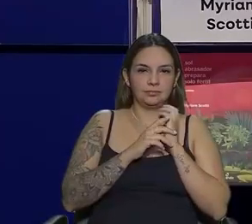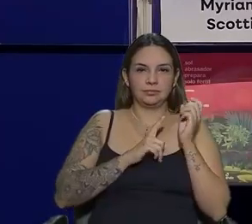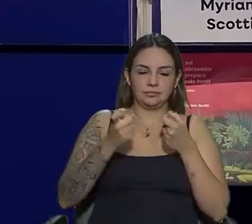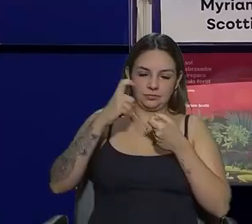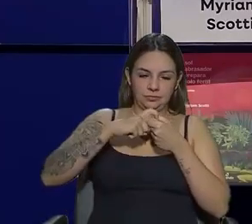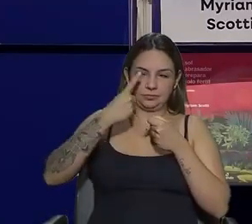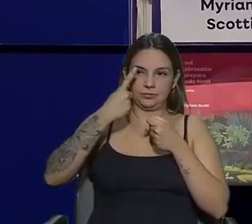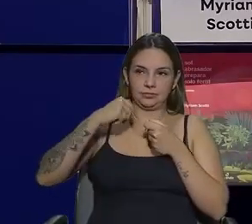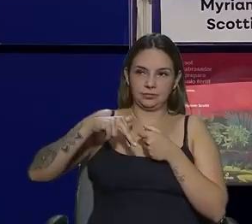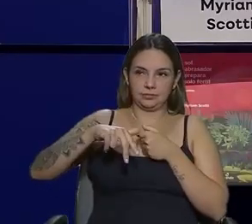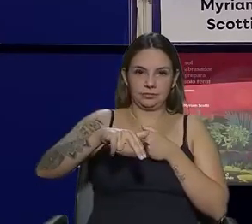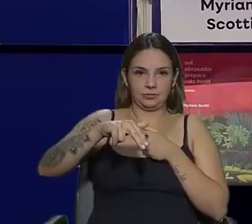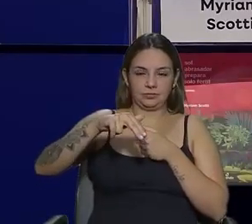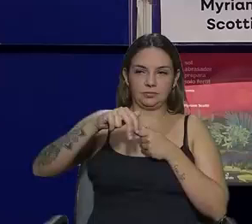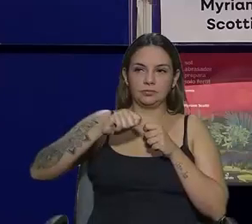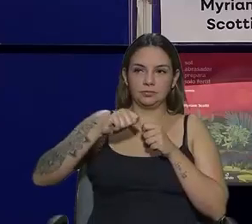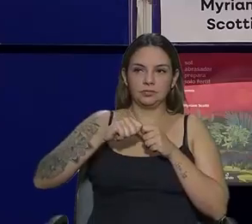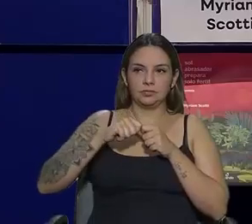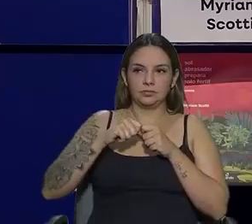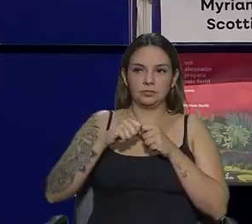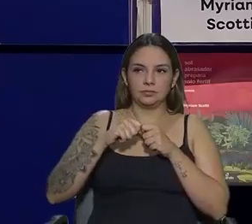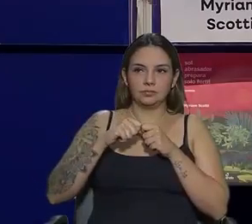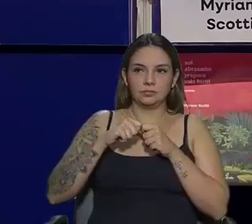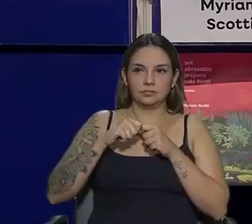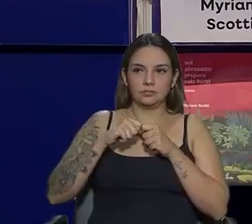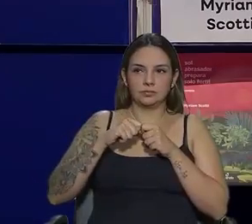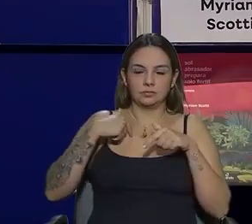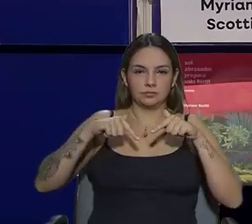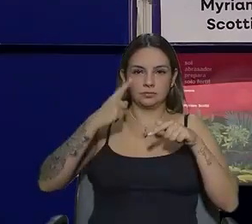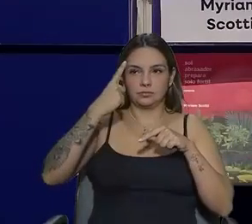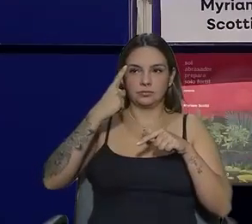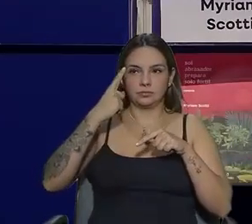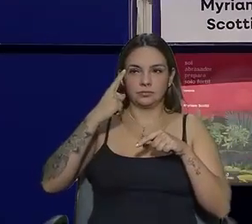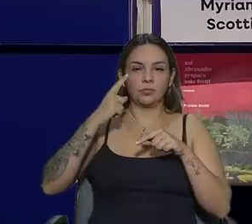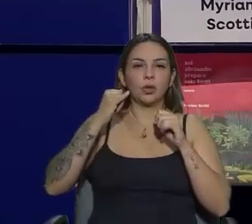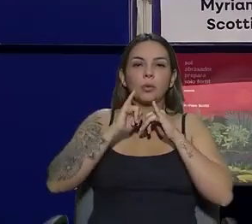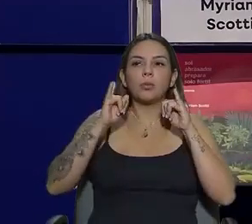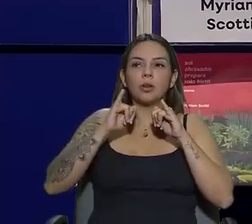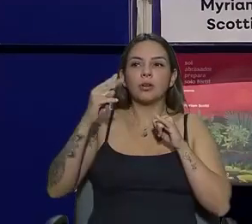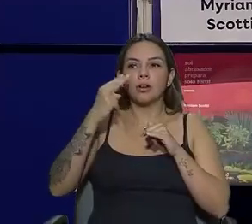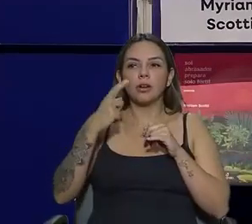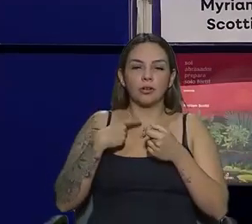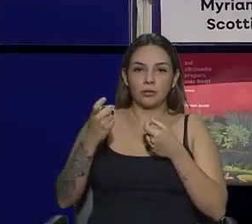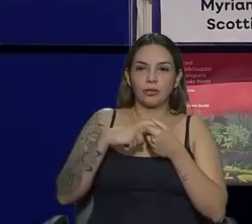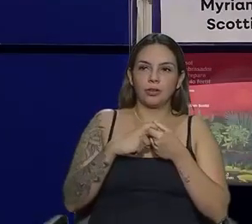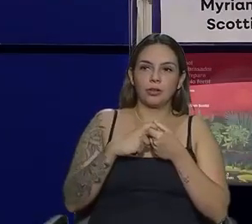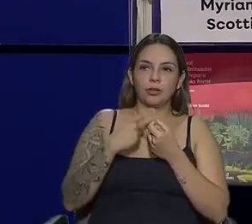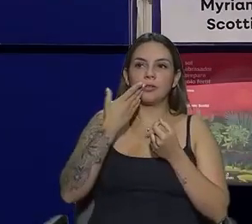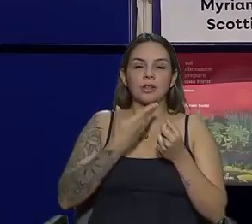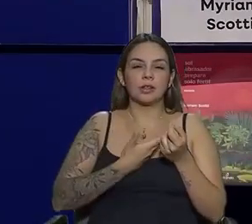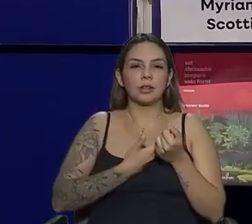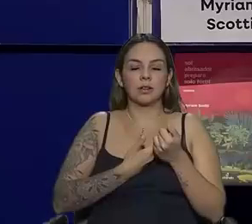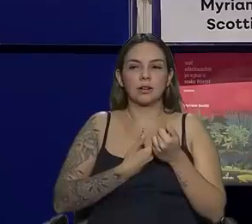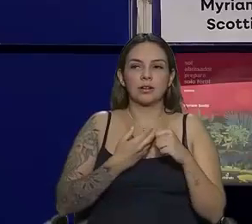tinha voltado de um caminho de Santiago, tinha feito aquela peregrinação, eu trabalhava numa agência de propaganda e como eles viram que eu tinha voltado, eles pediram